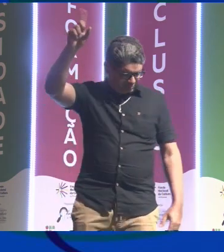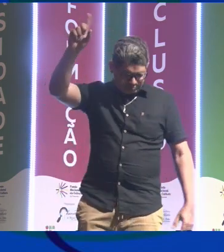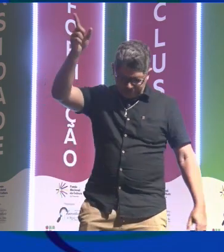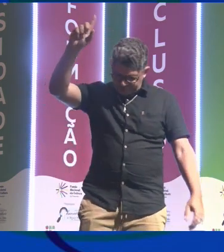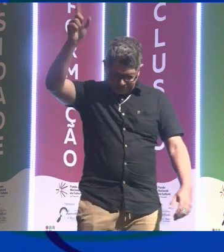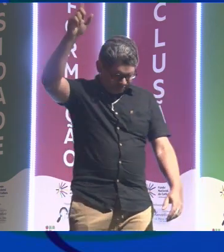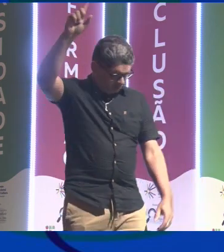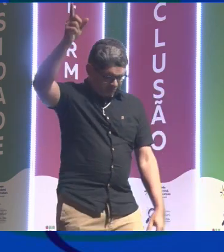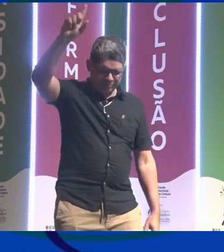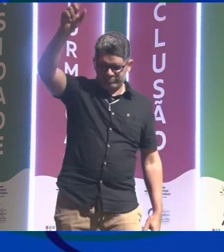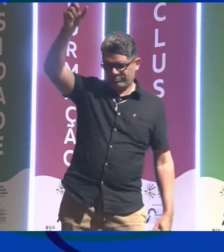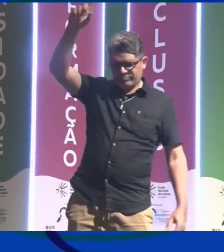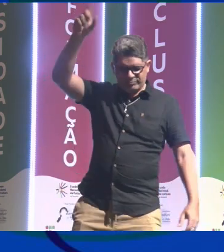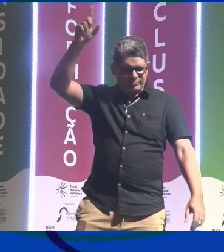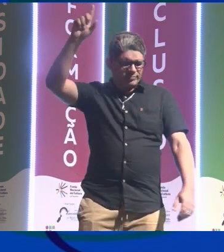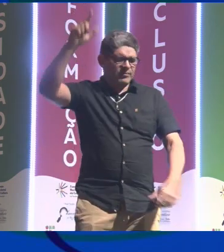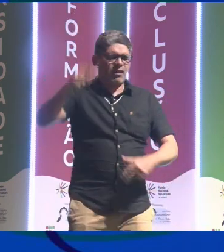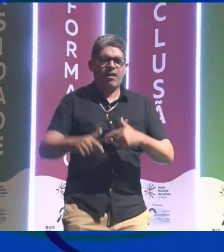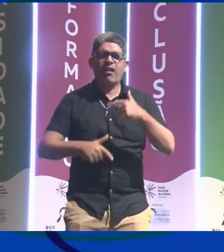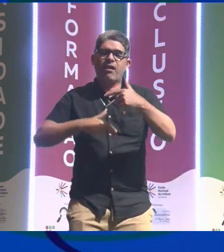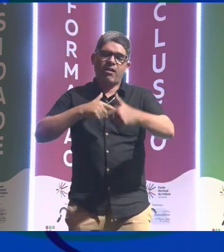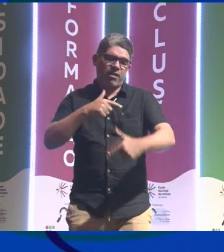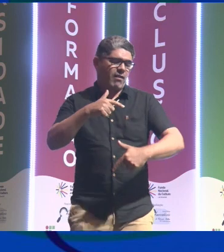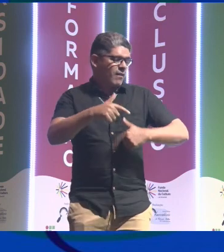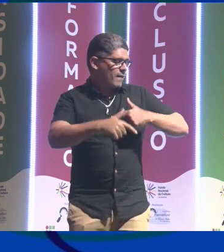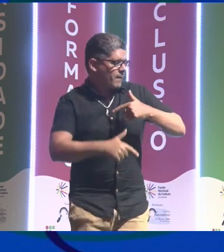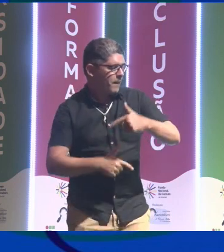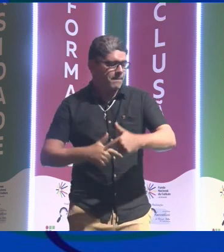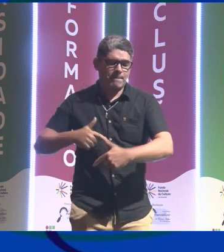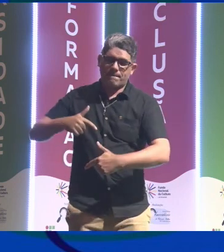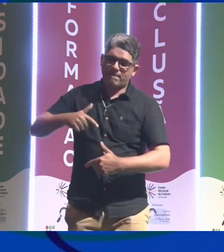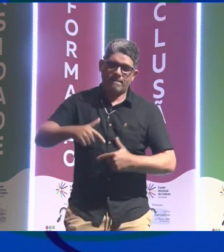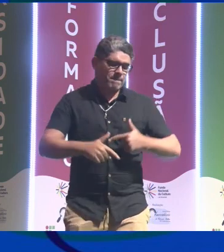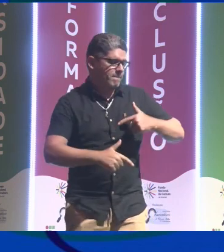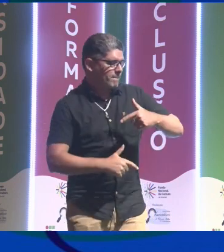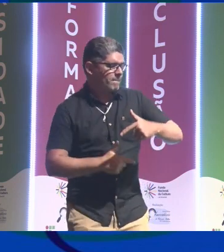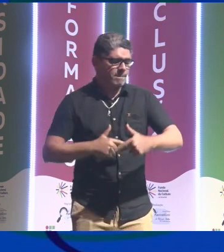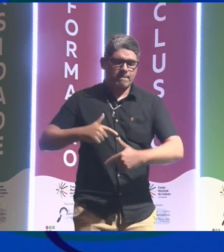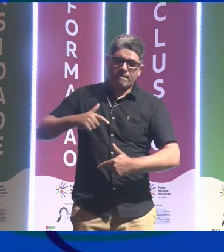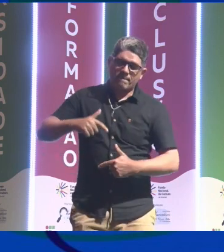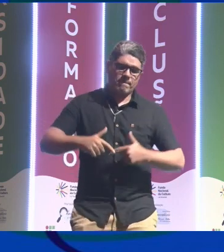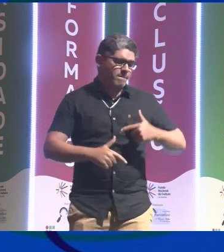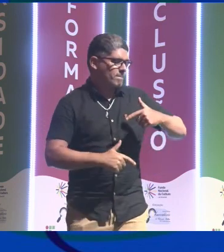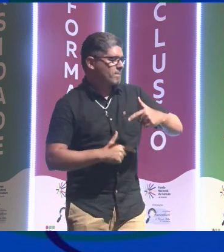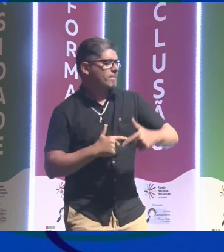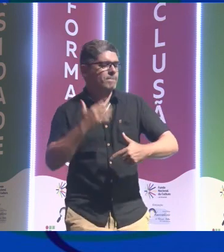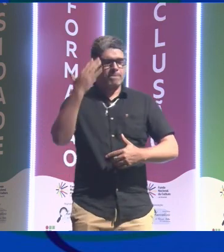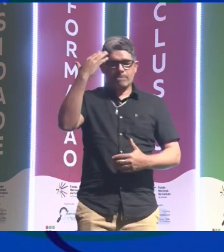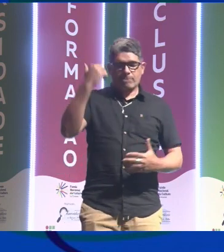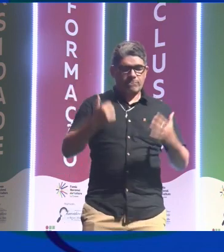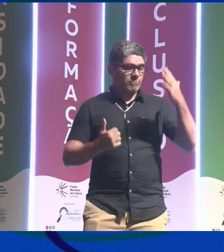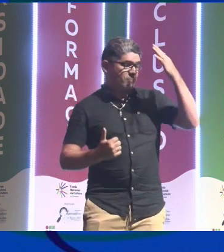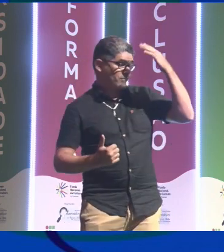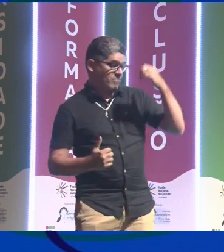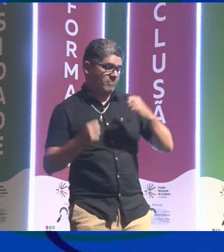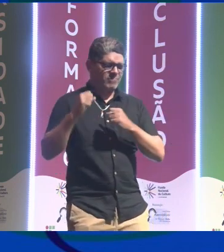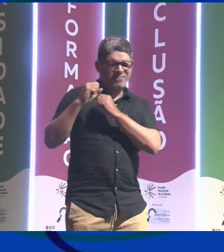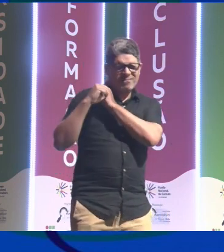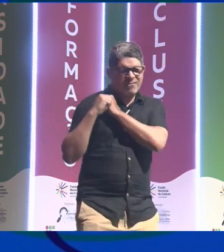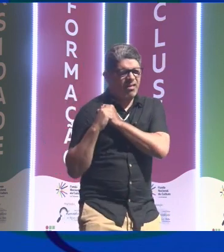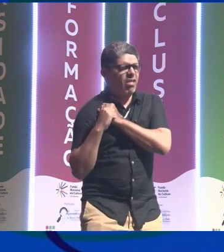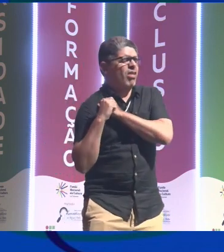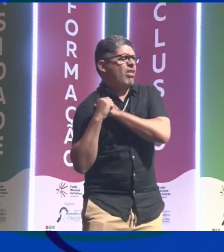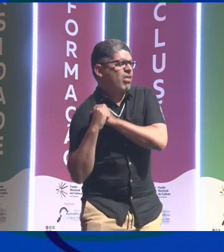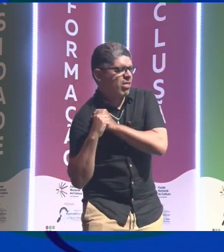lá. Que trabalho é esse que mandaram me chamar? Se for